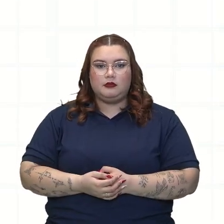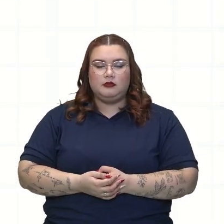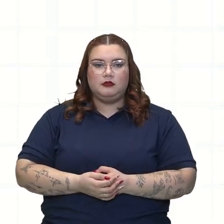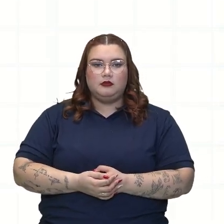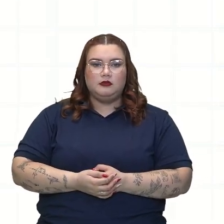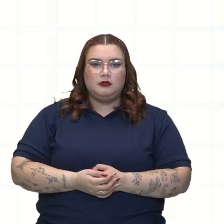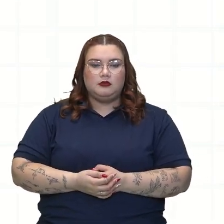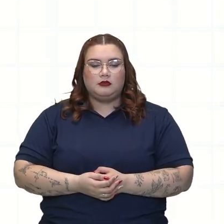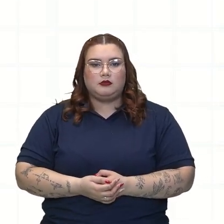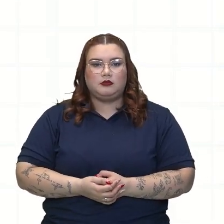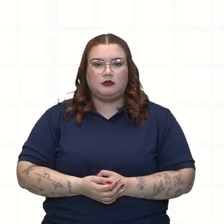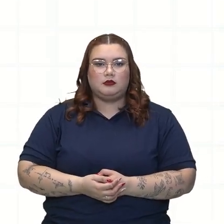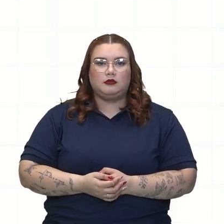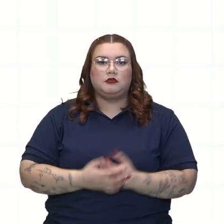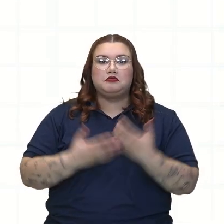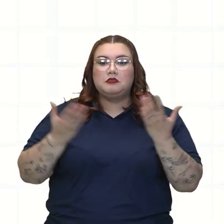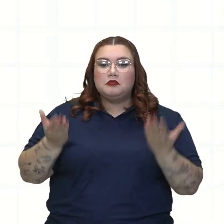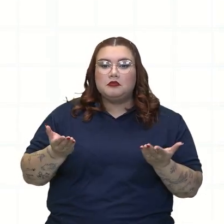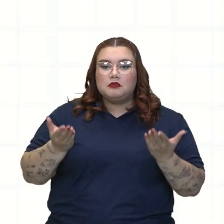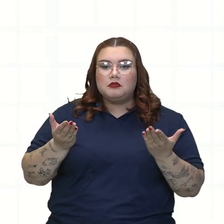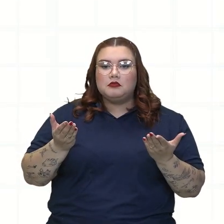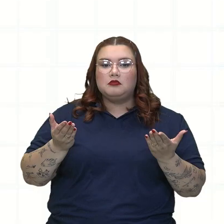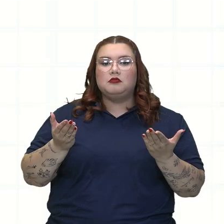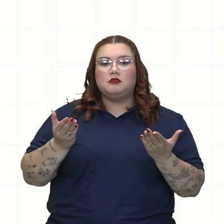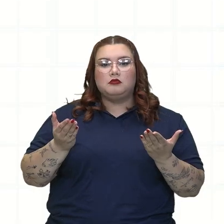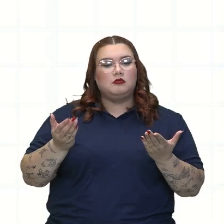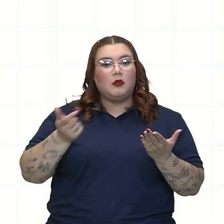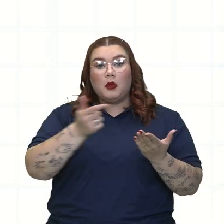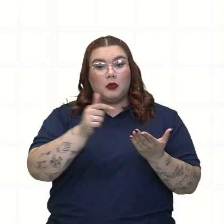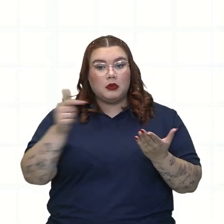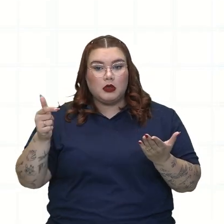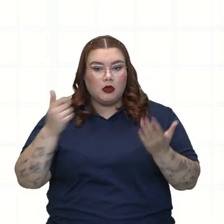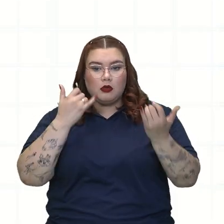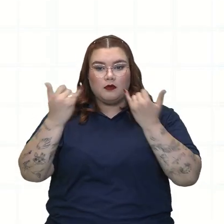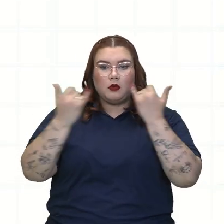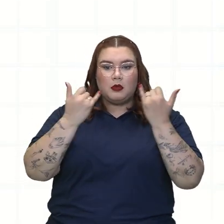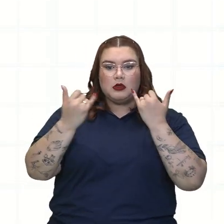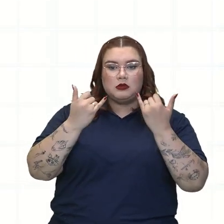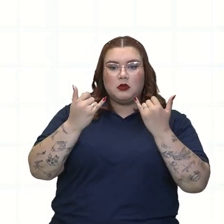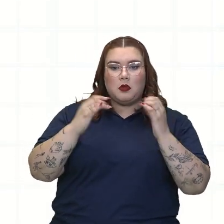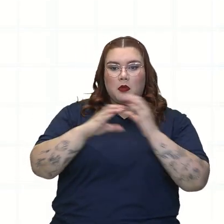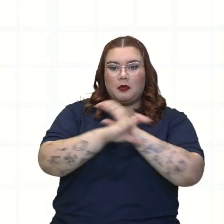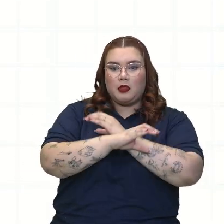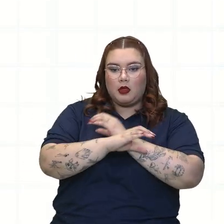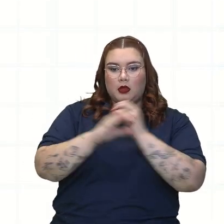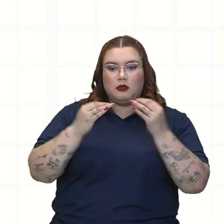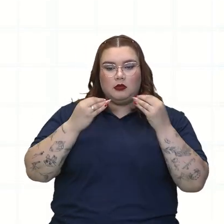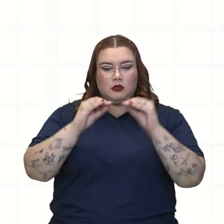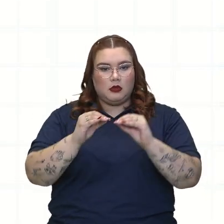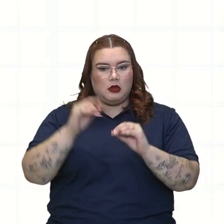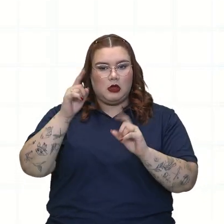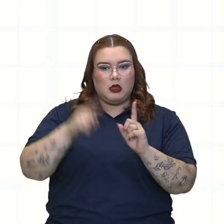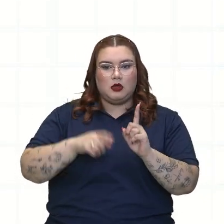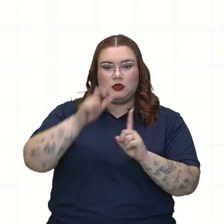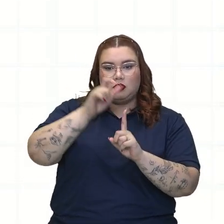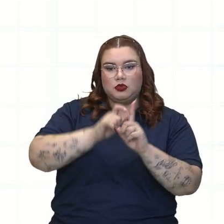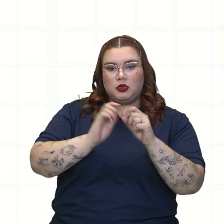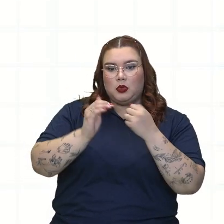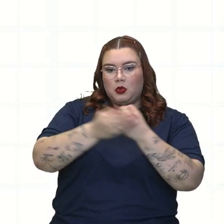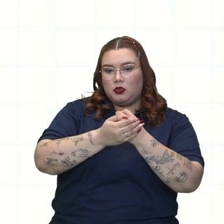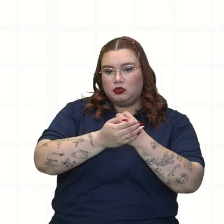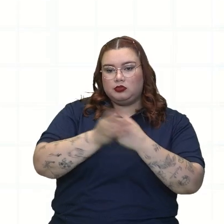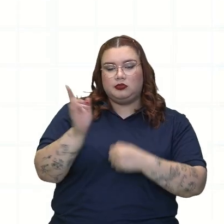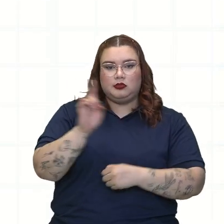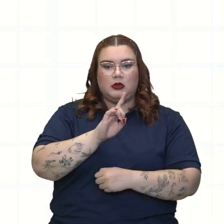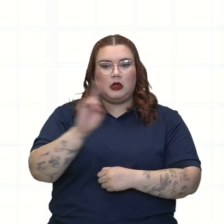que precisa de vendedores? Opa, não tenho a informação escrita aí, professora. Posso dizer que é sujeito oculto?